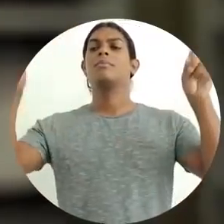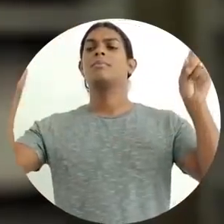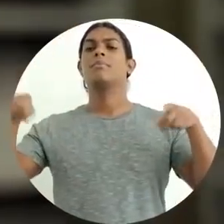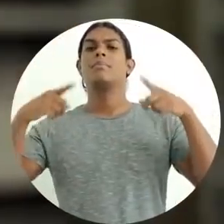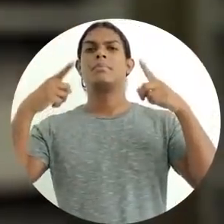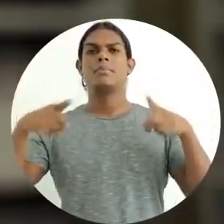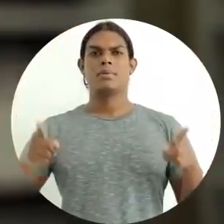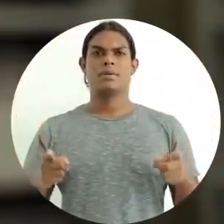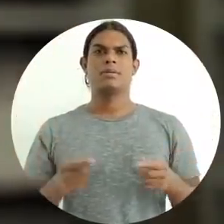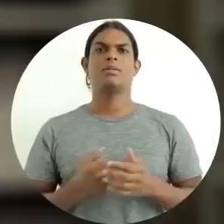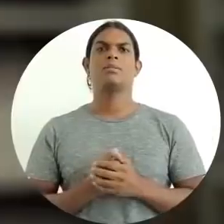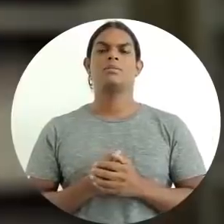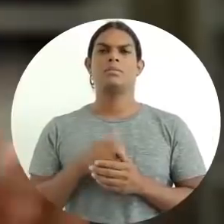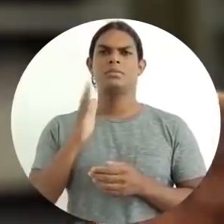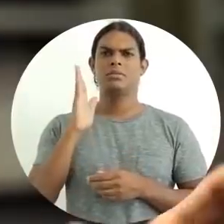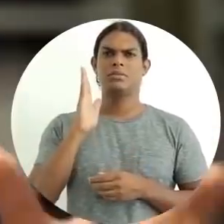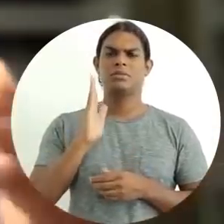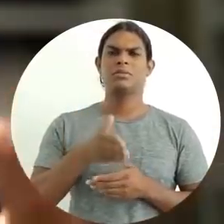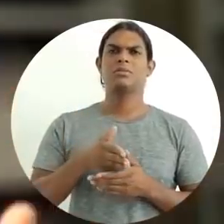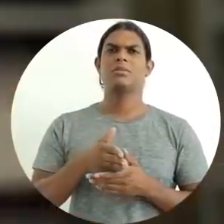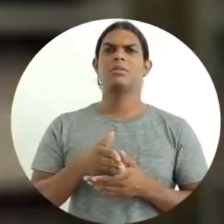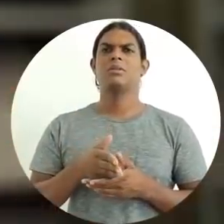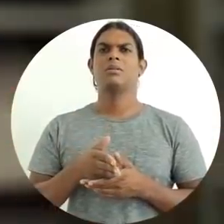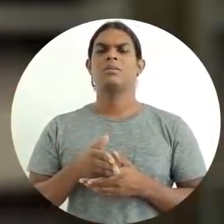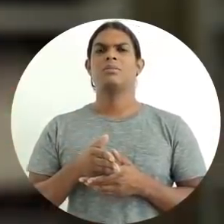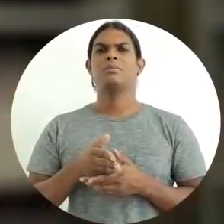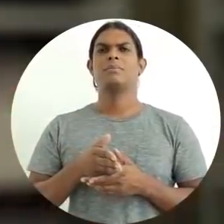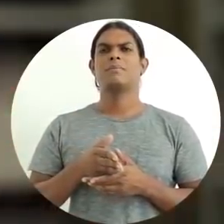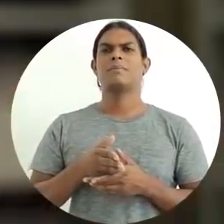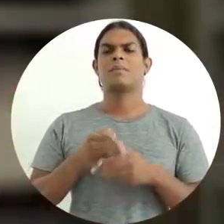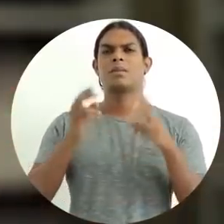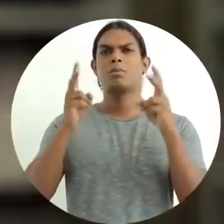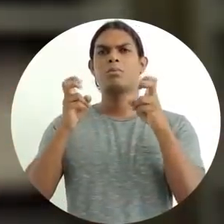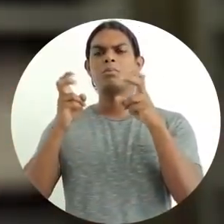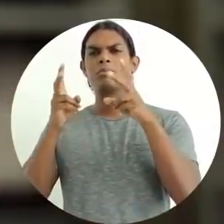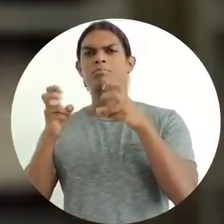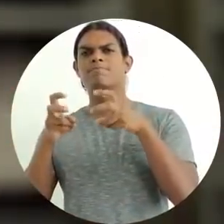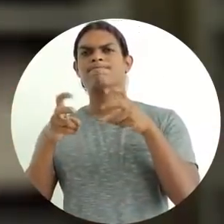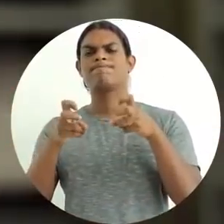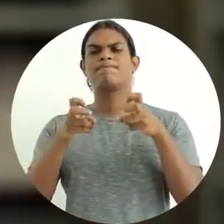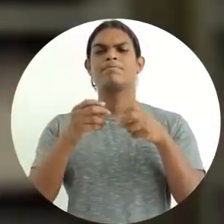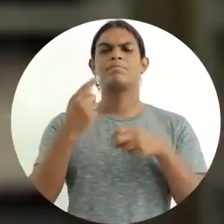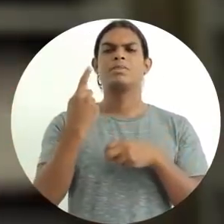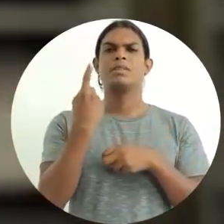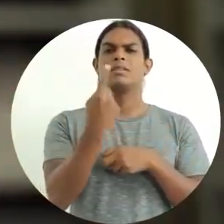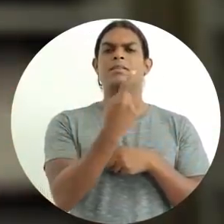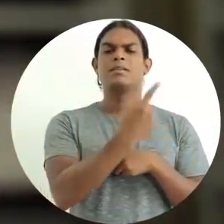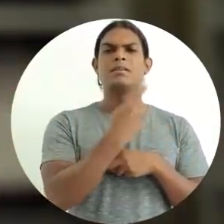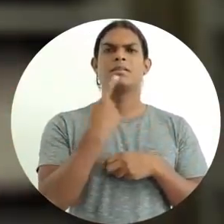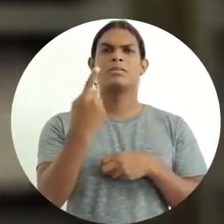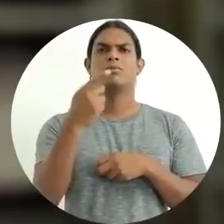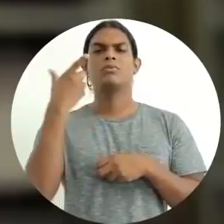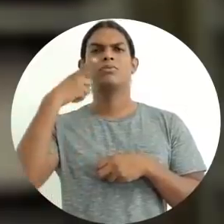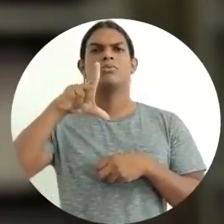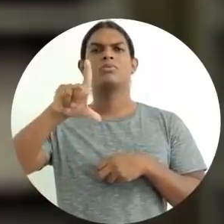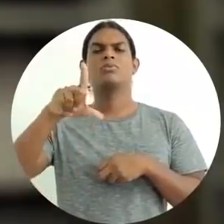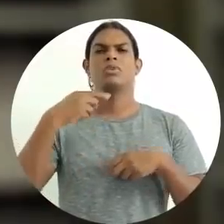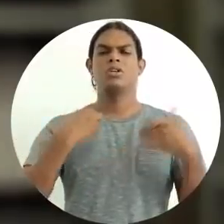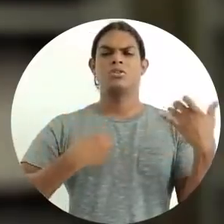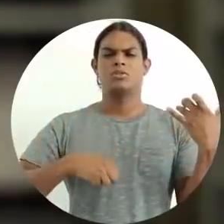uma orquestra onde todo mundo tem o domínio de tocar muito bem o seu